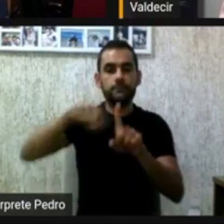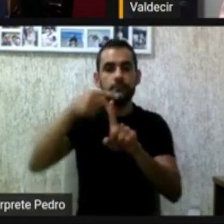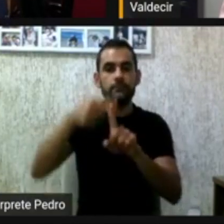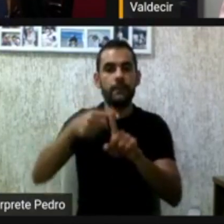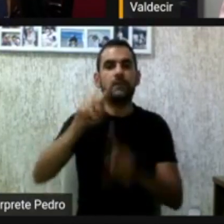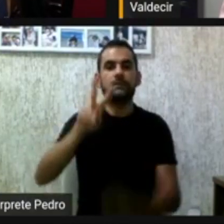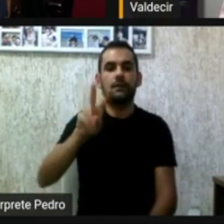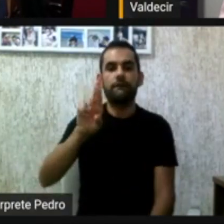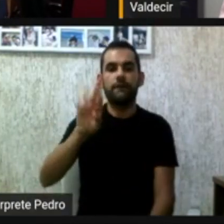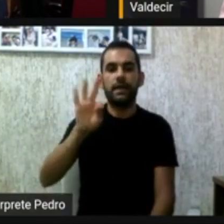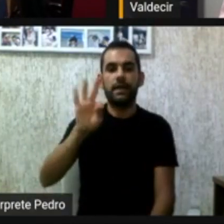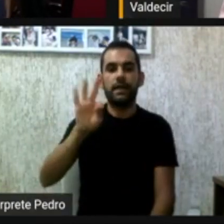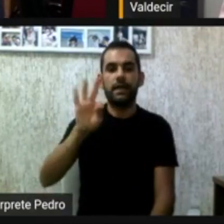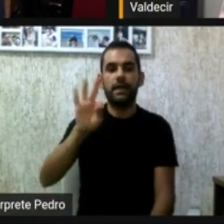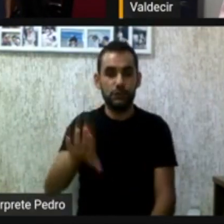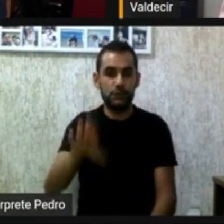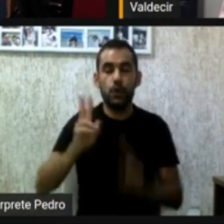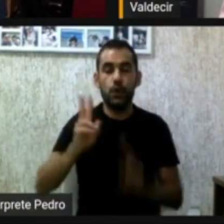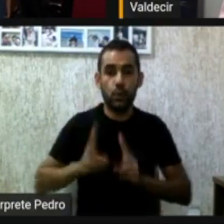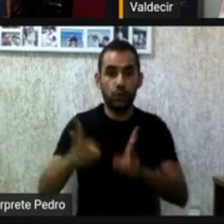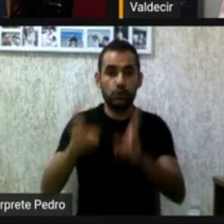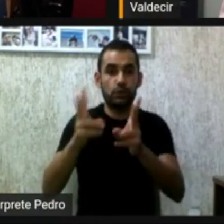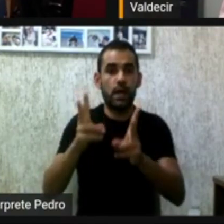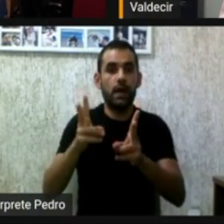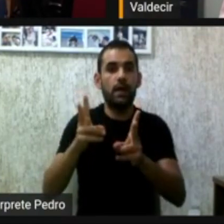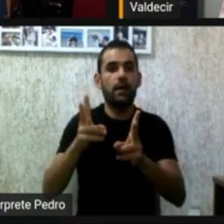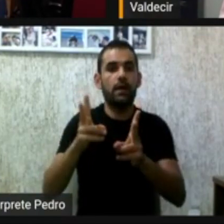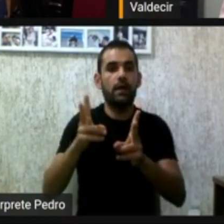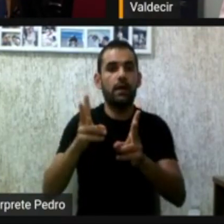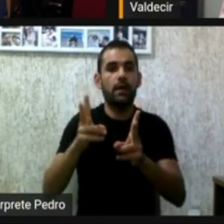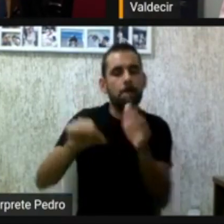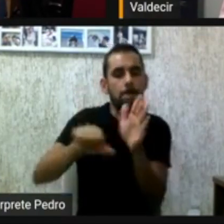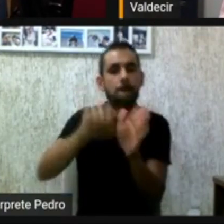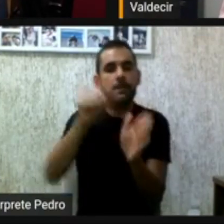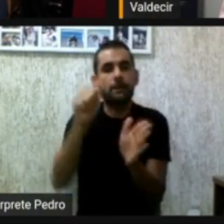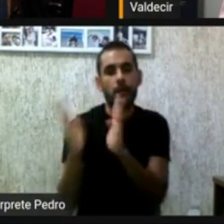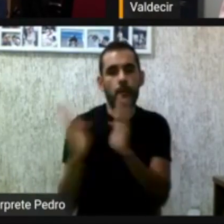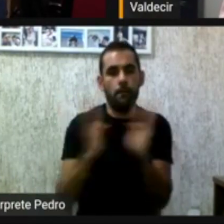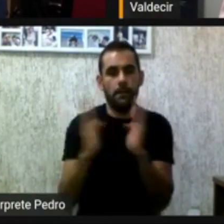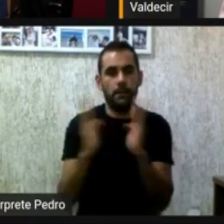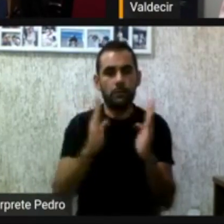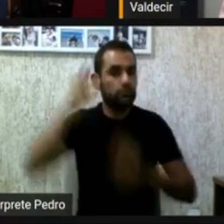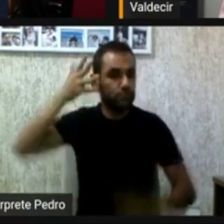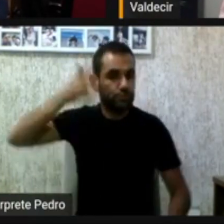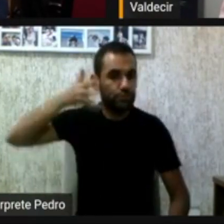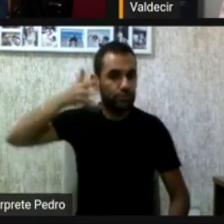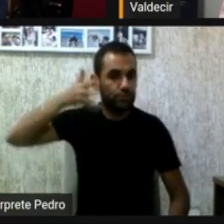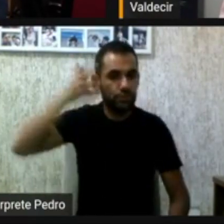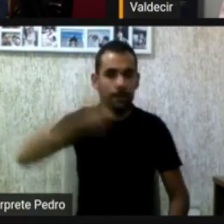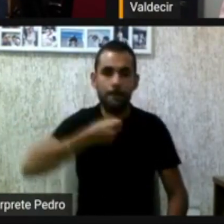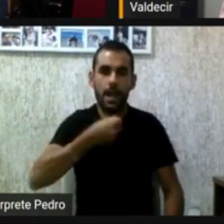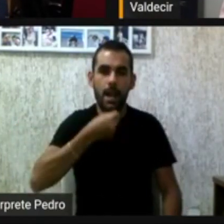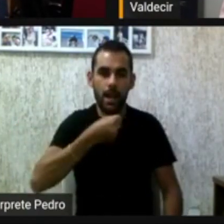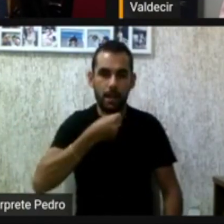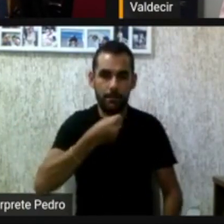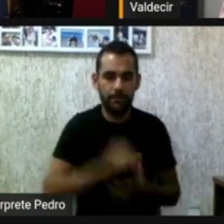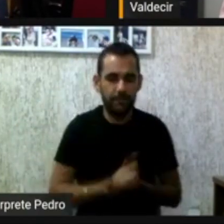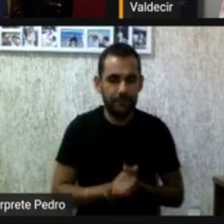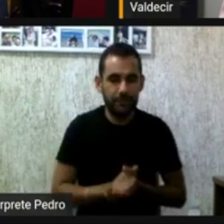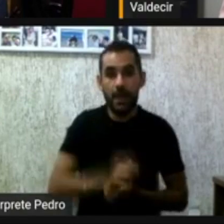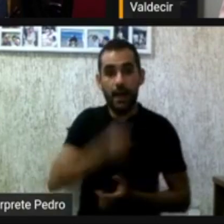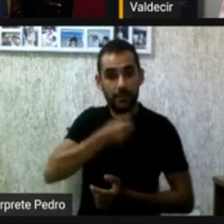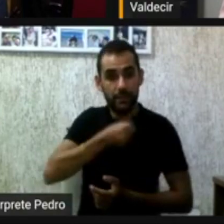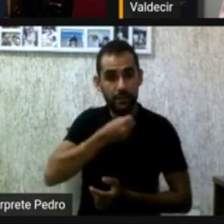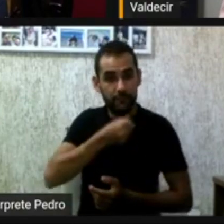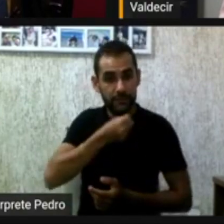uma continuidade do que foi já dito na primeira fase de palestras. De entrevistas. As entrevistas, elas estão sendo